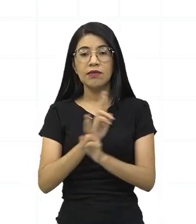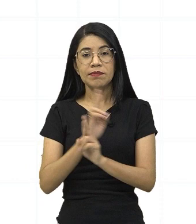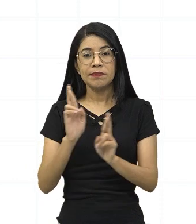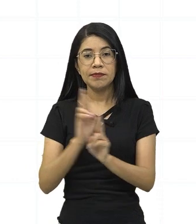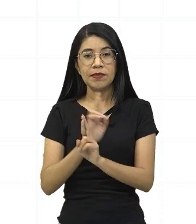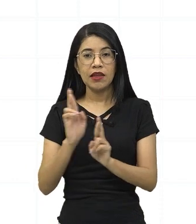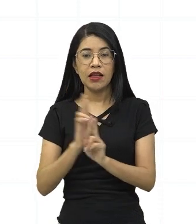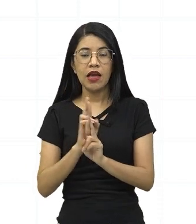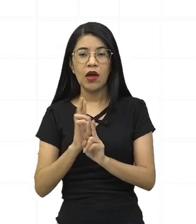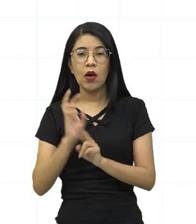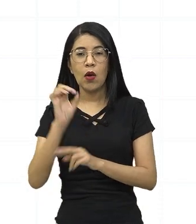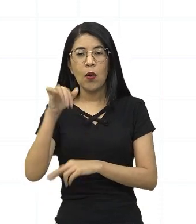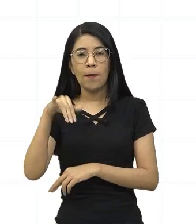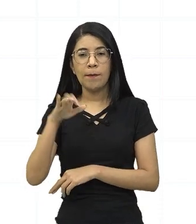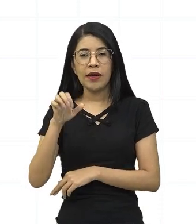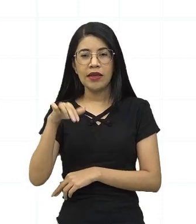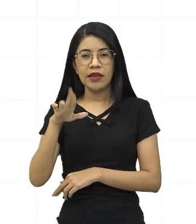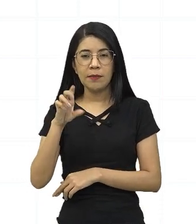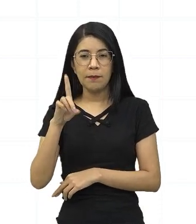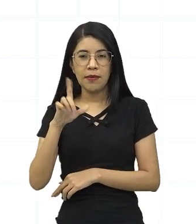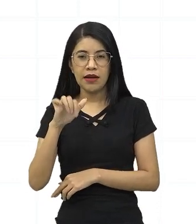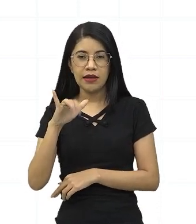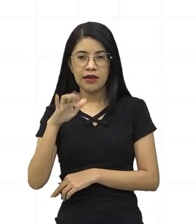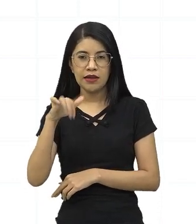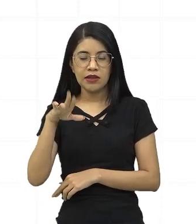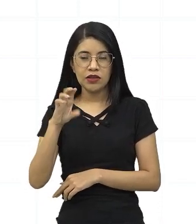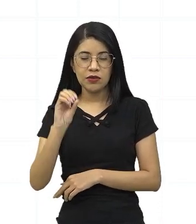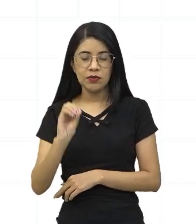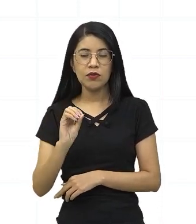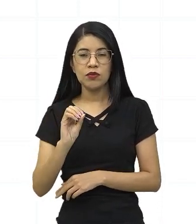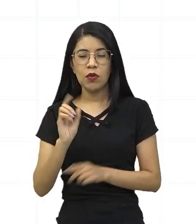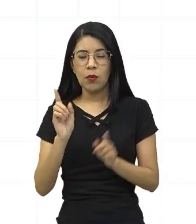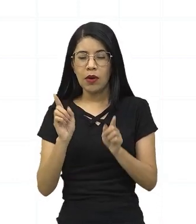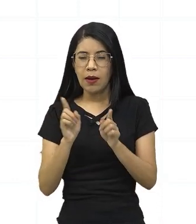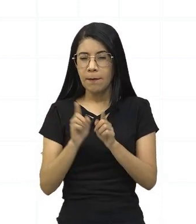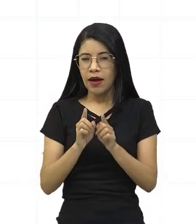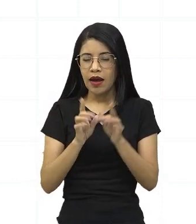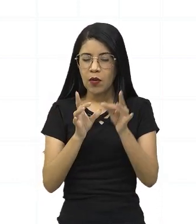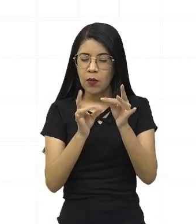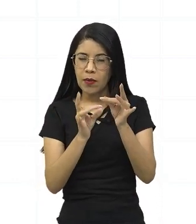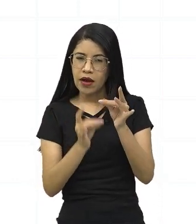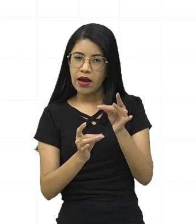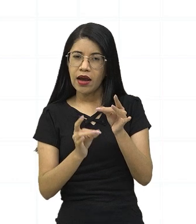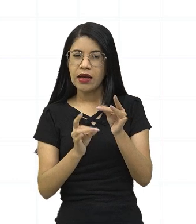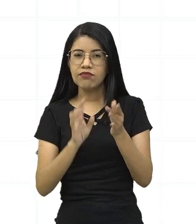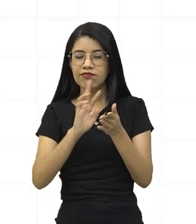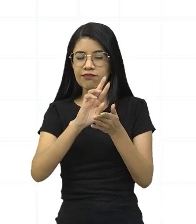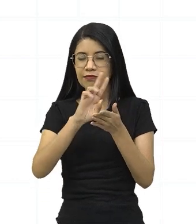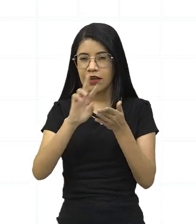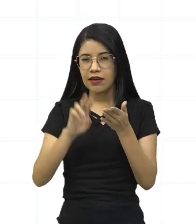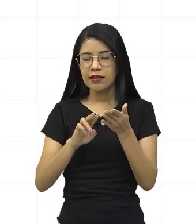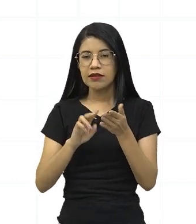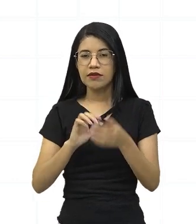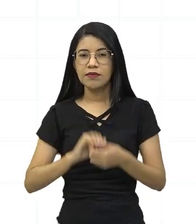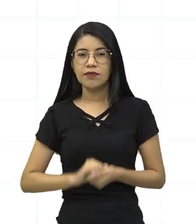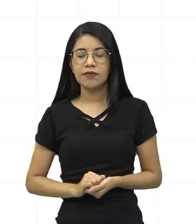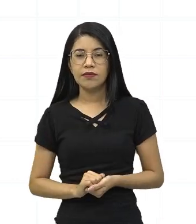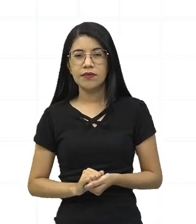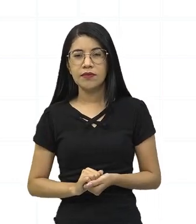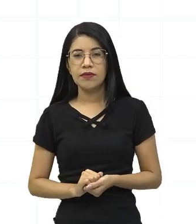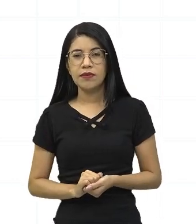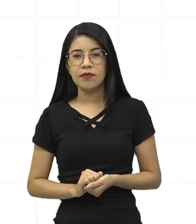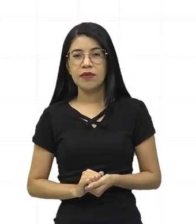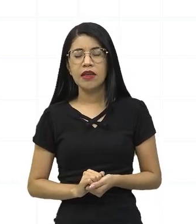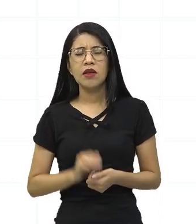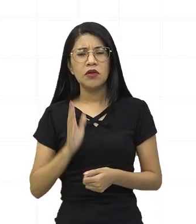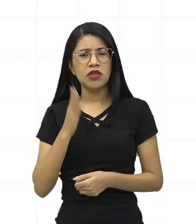ao minimalismo, essa tendência, né, na sociedade minimalista. Pois bem, então, de posse dessa informação,